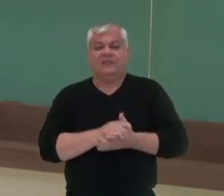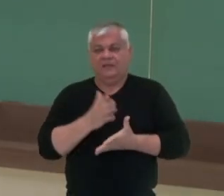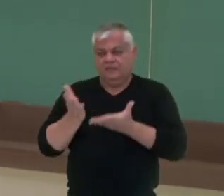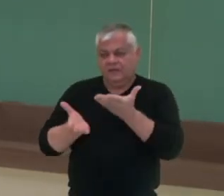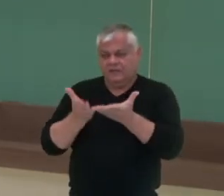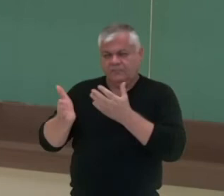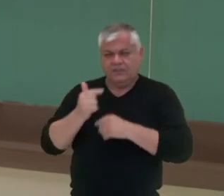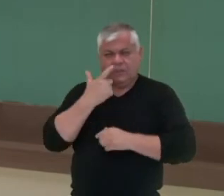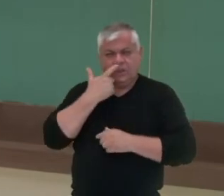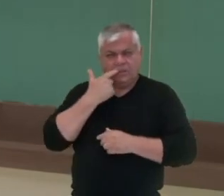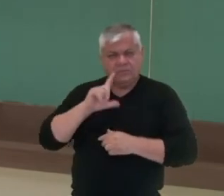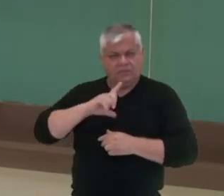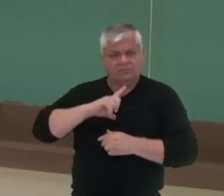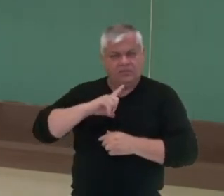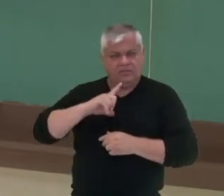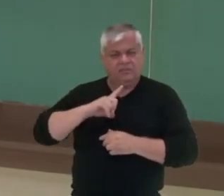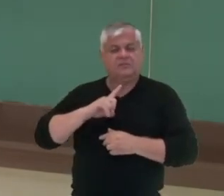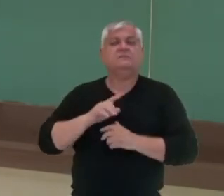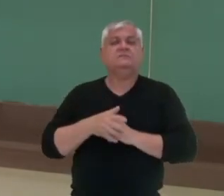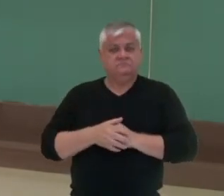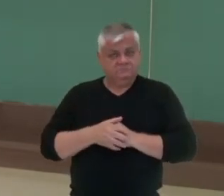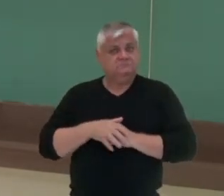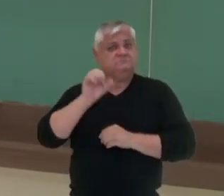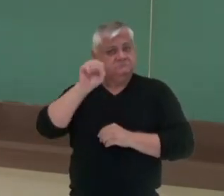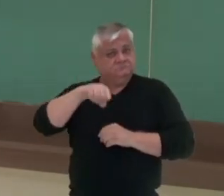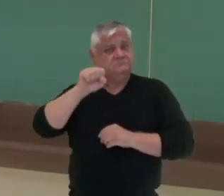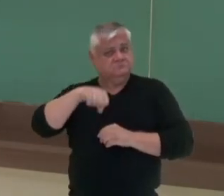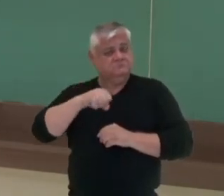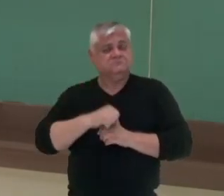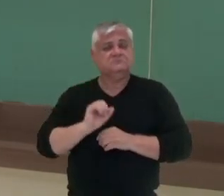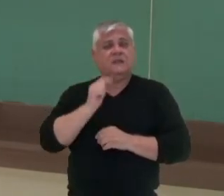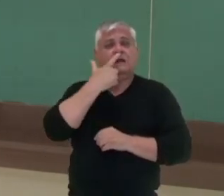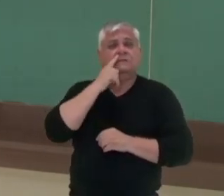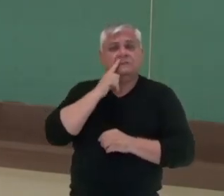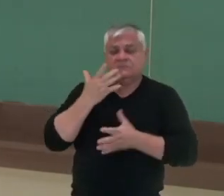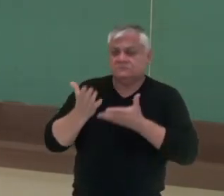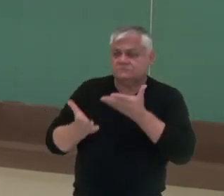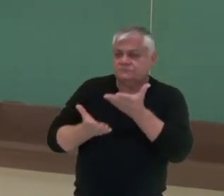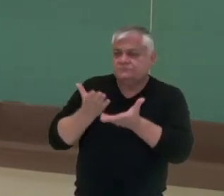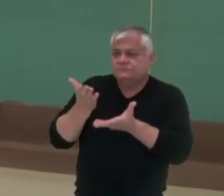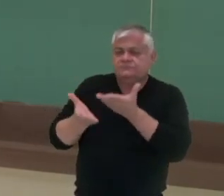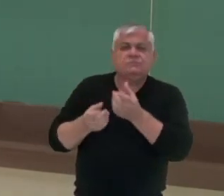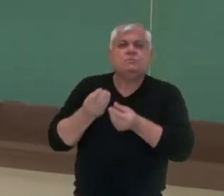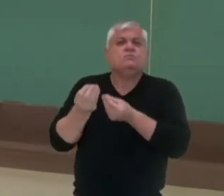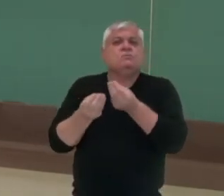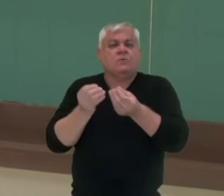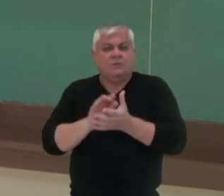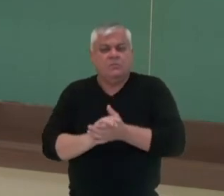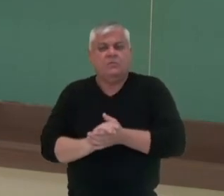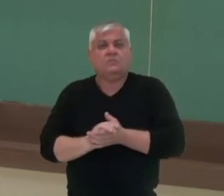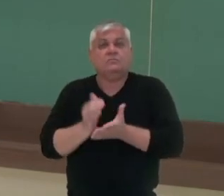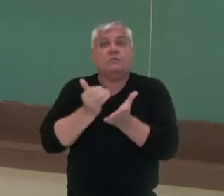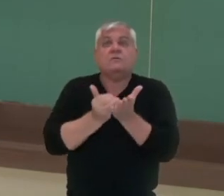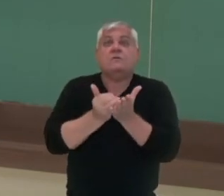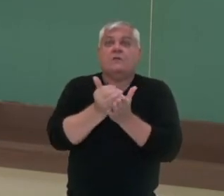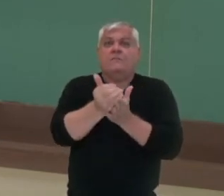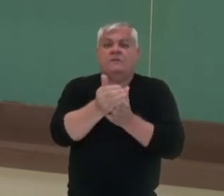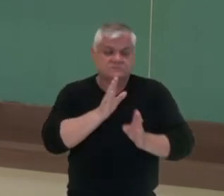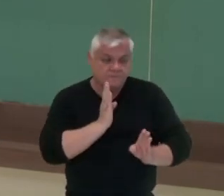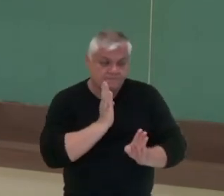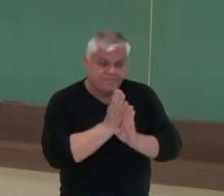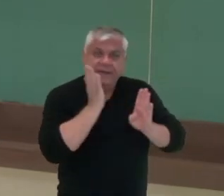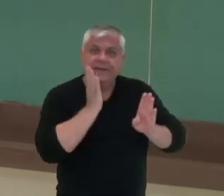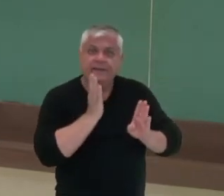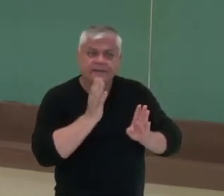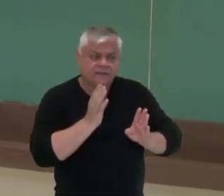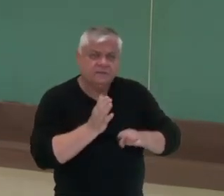Tratamento da leucemia. Existe tratamento. O tratamento ele deve ser feito logo no início da doença, que